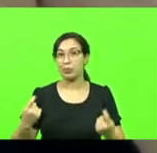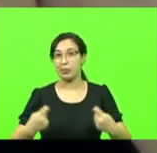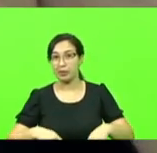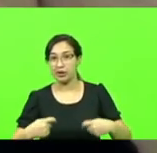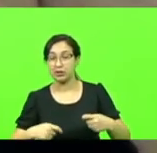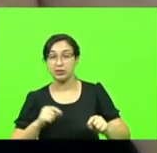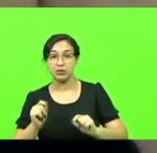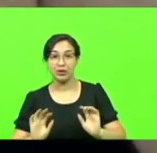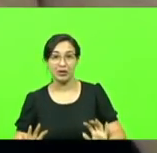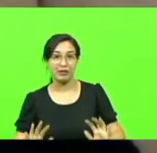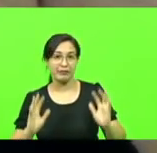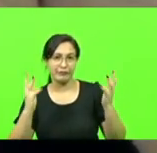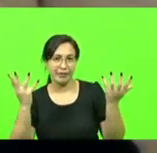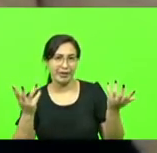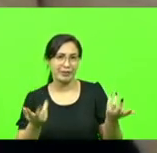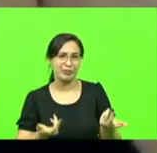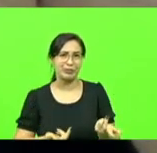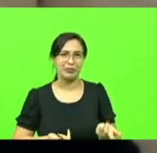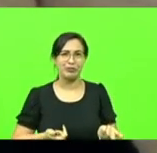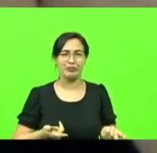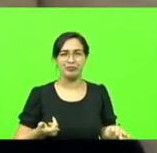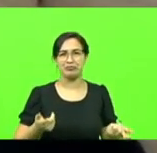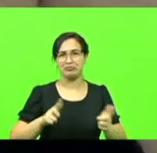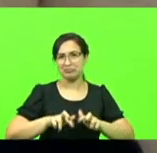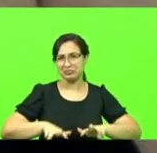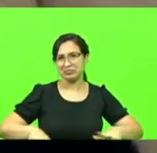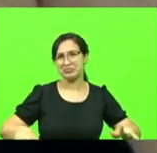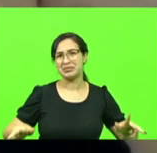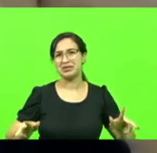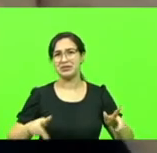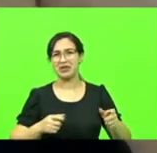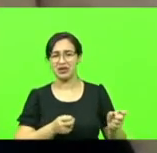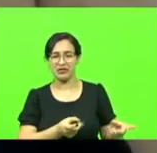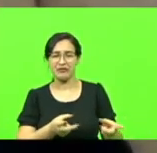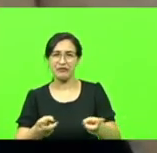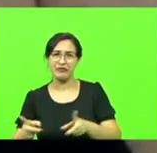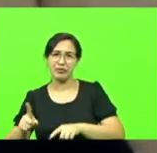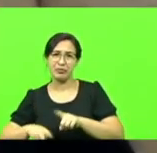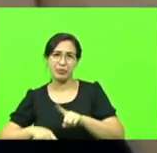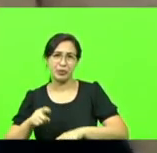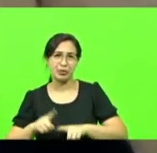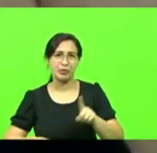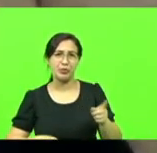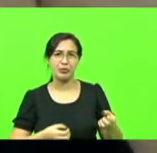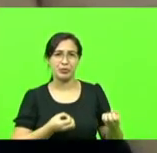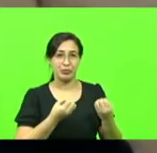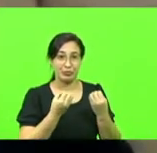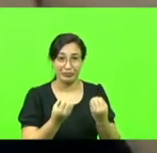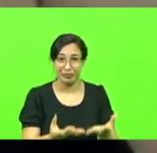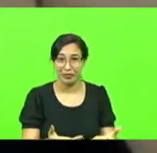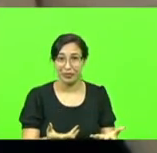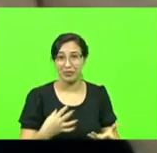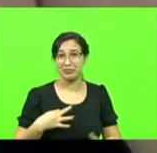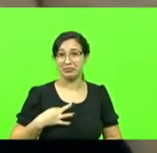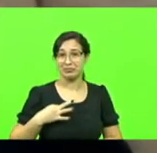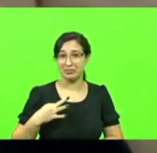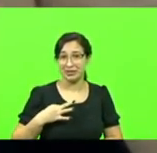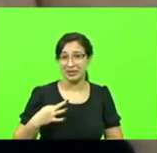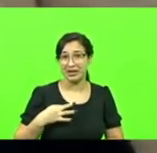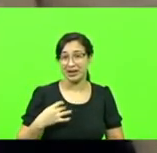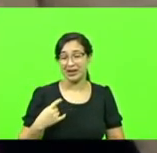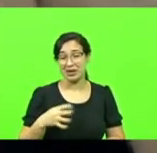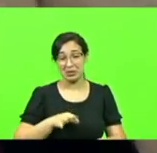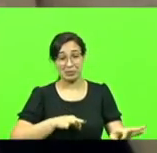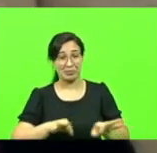de bingos, de festas, de vender produto, de bazar, de doações, então a gente precisa disso, então a gente não tem como planejar